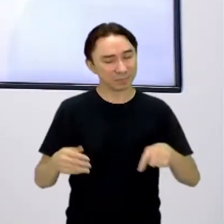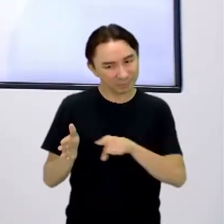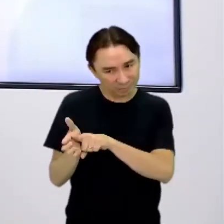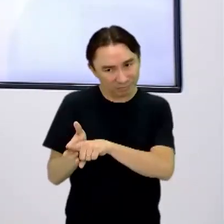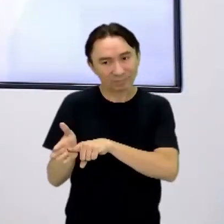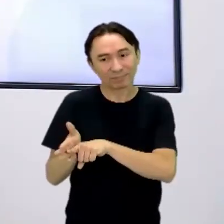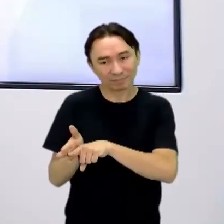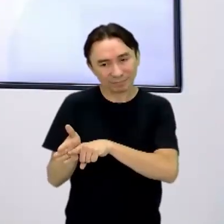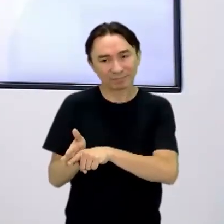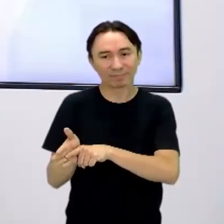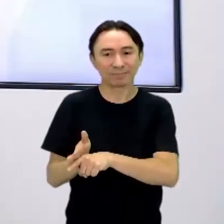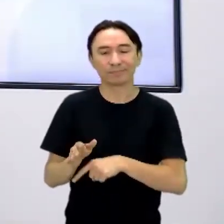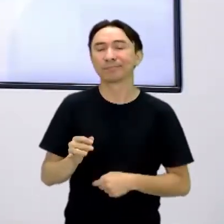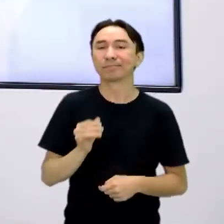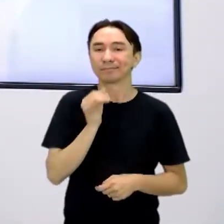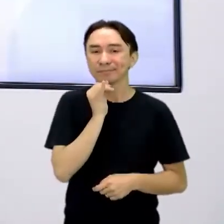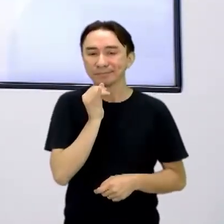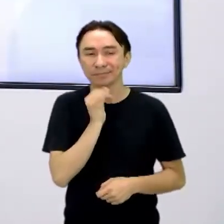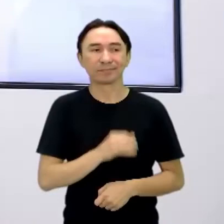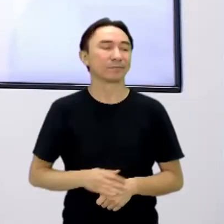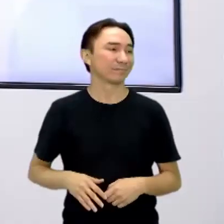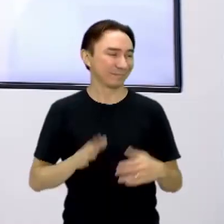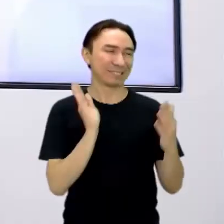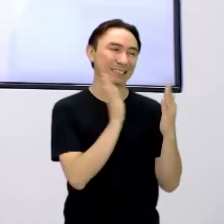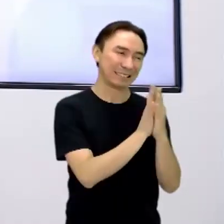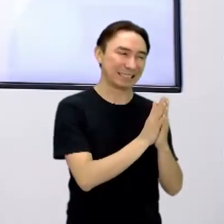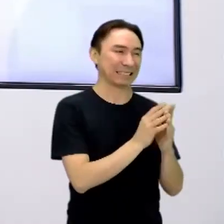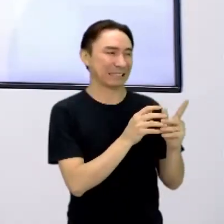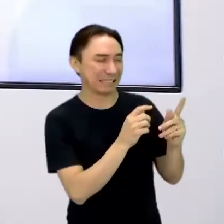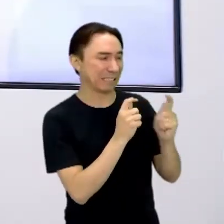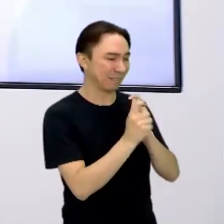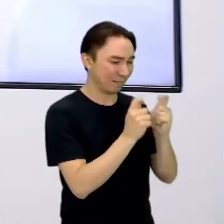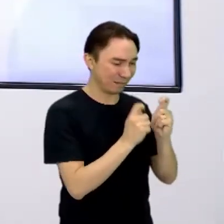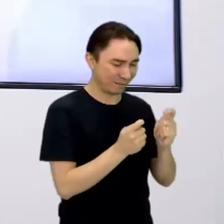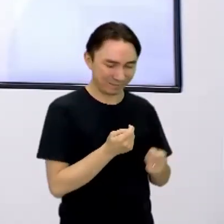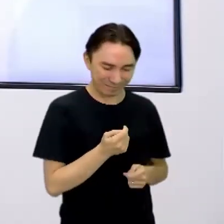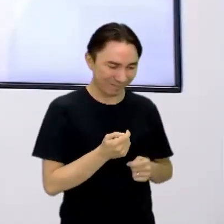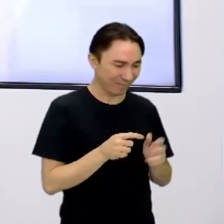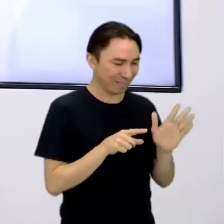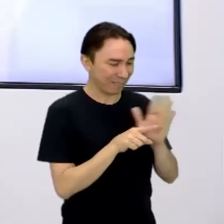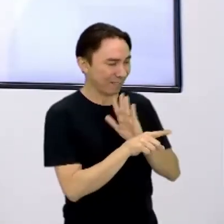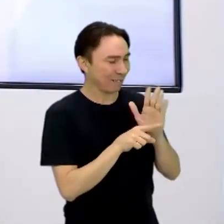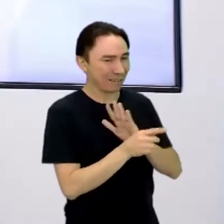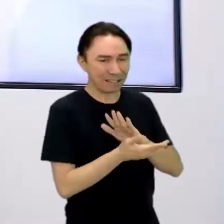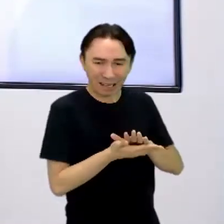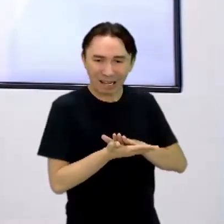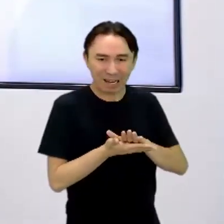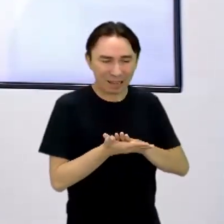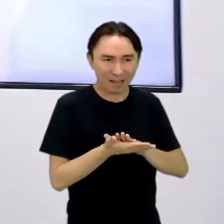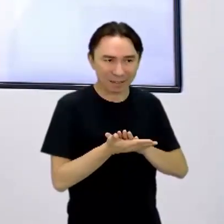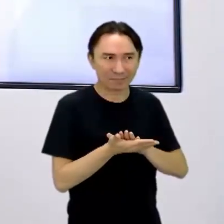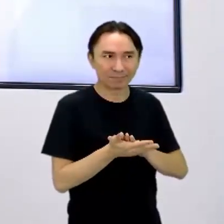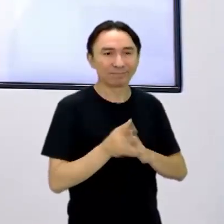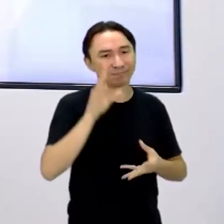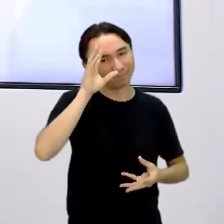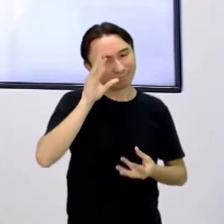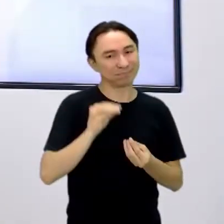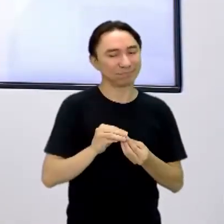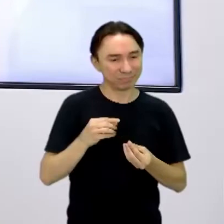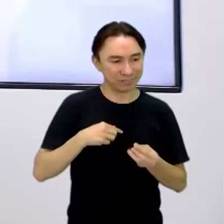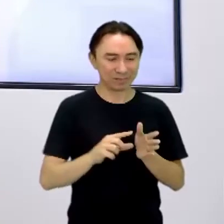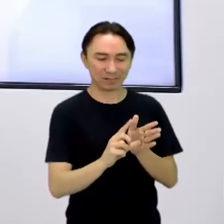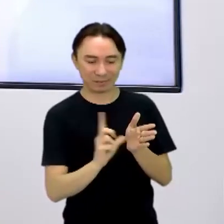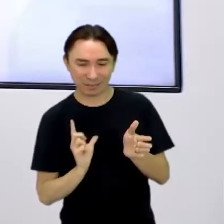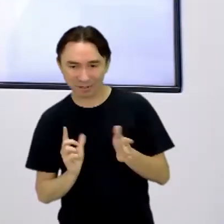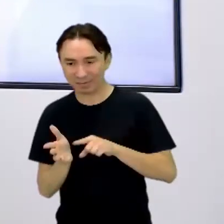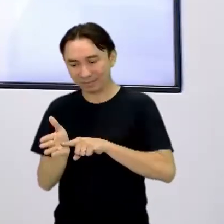se eu chego numa entrevista e não tenho ali muitas perguntas, pode ser que eu não preparei de forma adequada, tá?